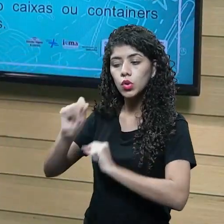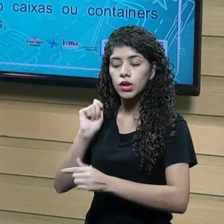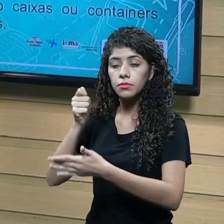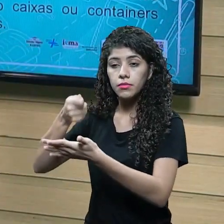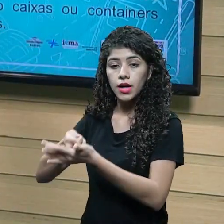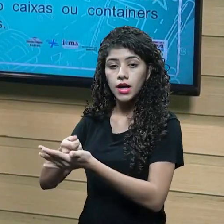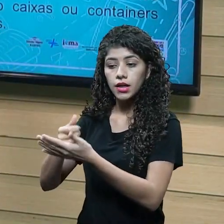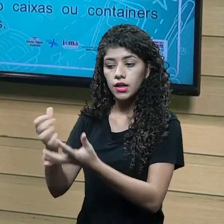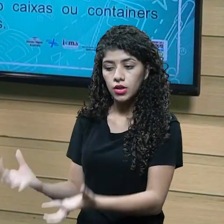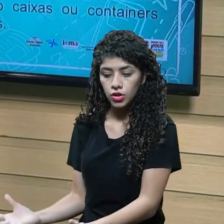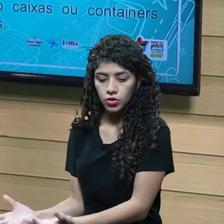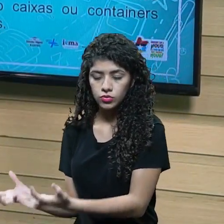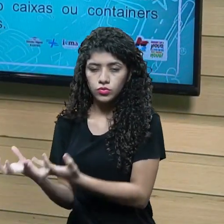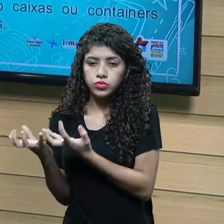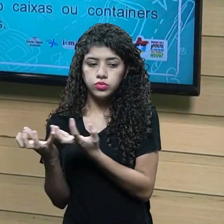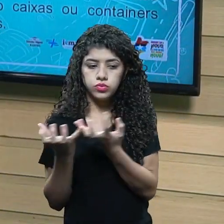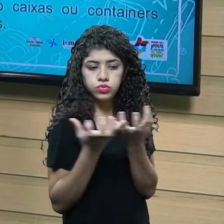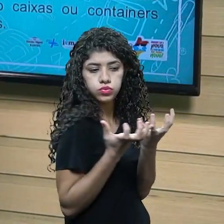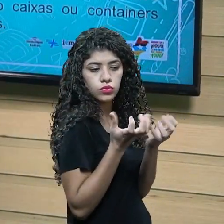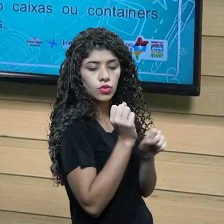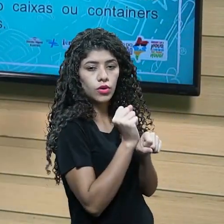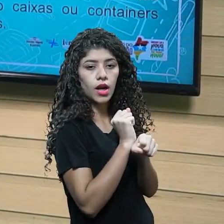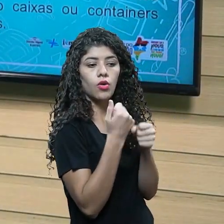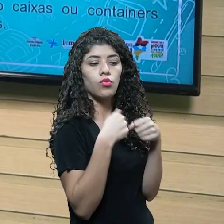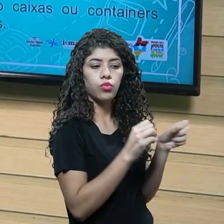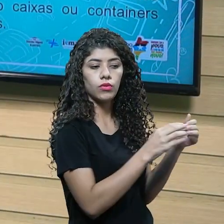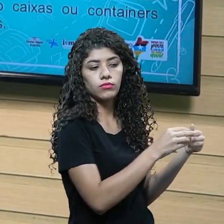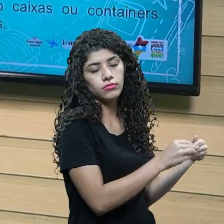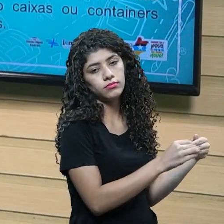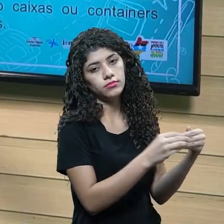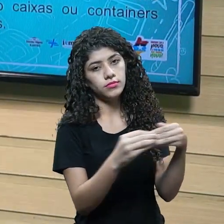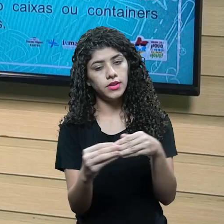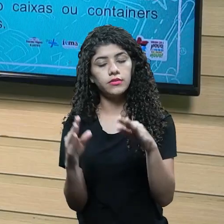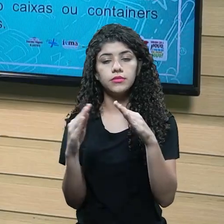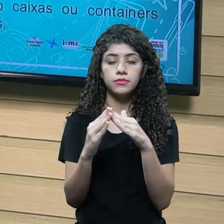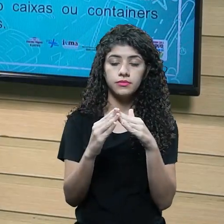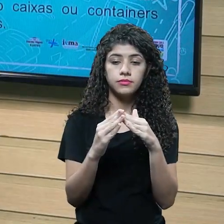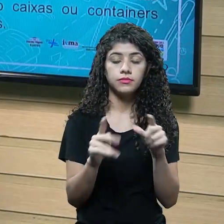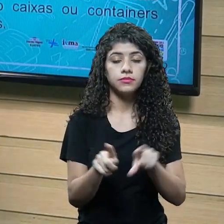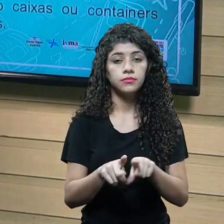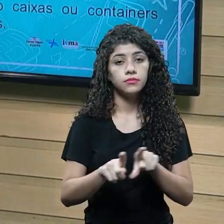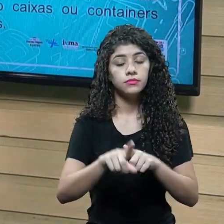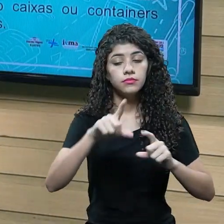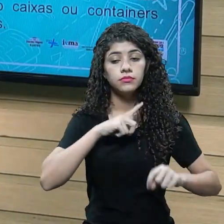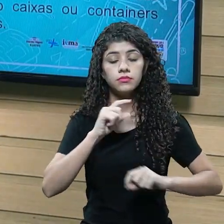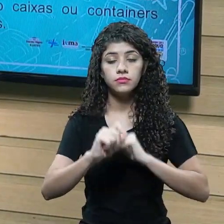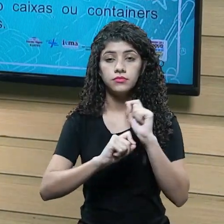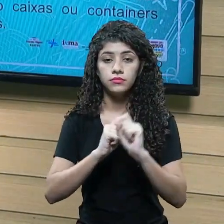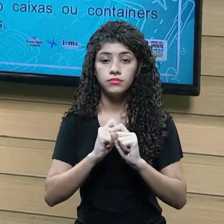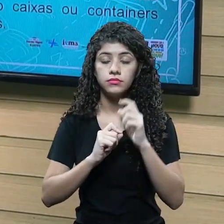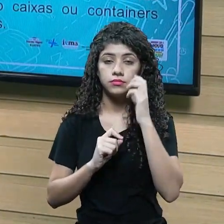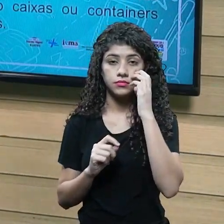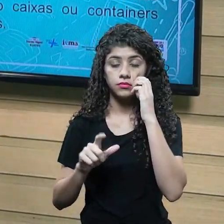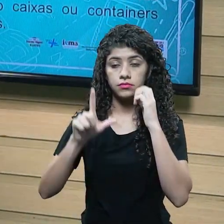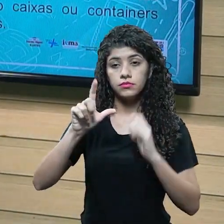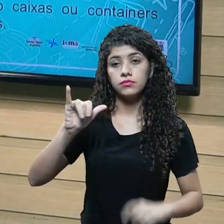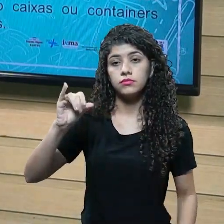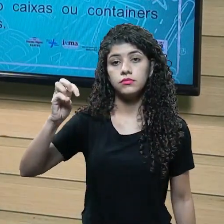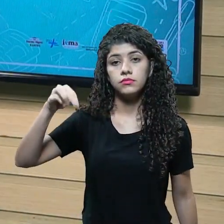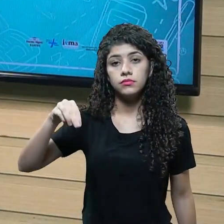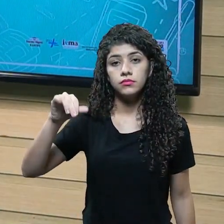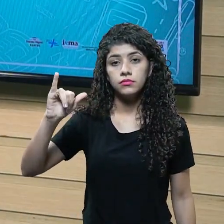ele mesmo leva. Então esse é o famoso pague leve, tá? Também ele está contido da função limitada, certinho? É o